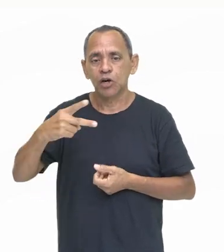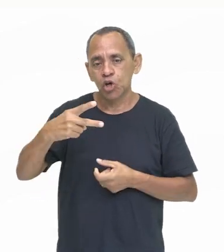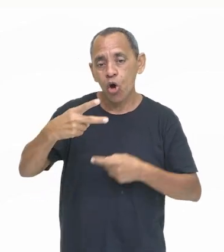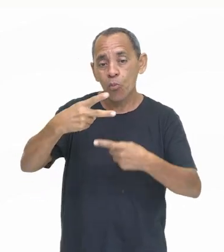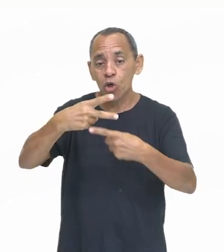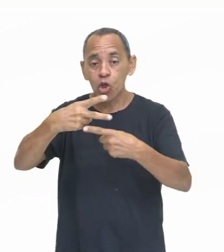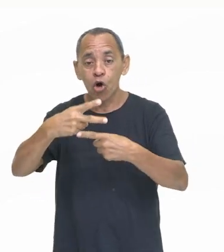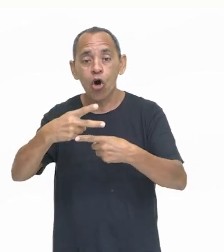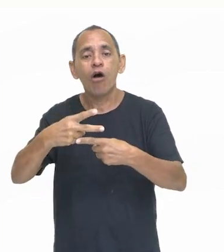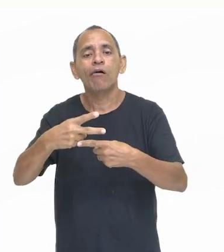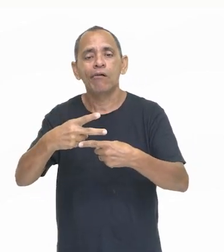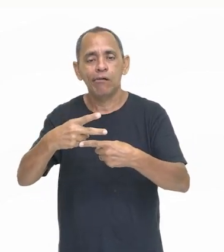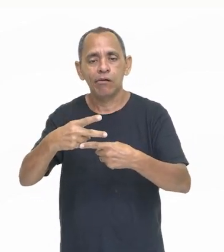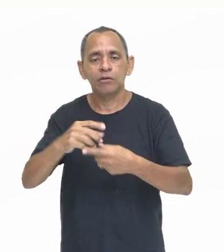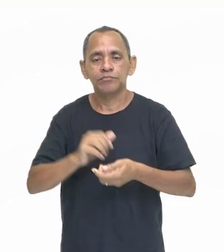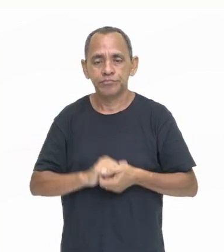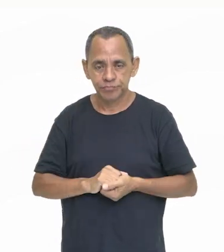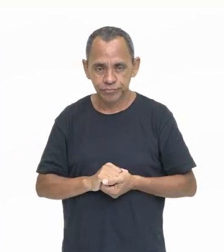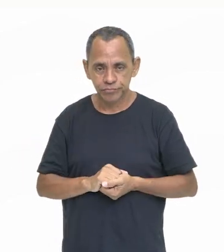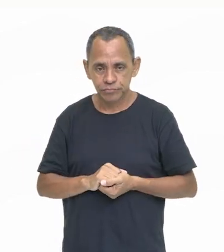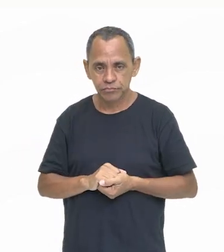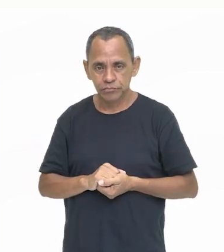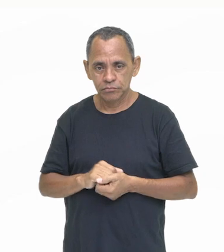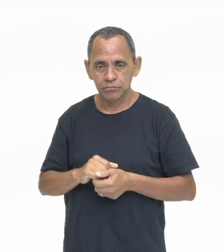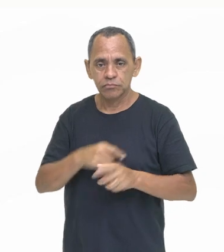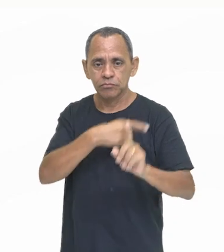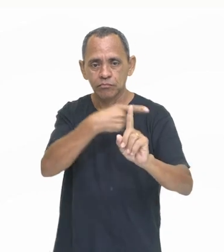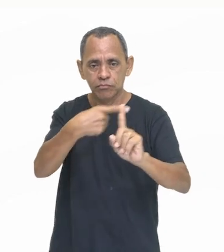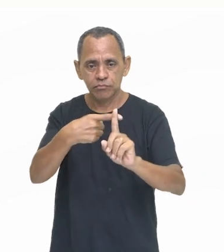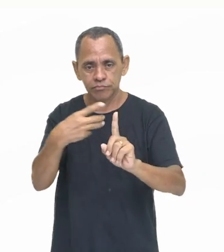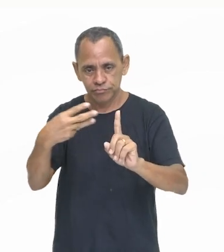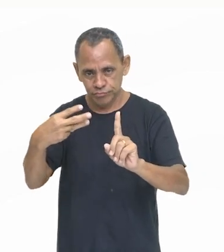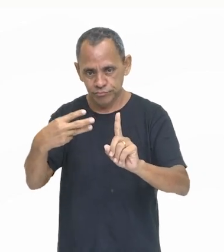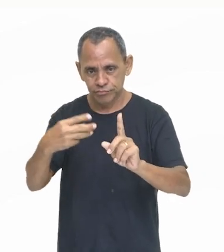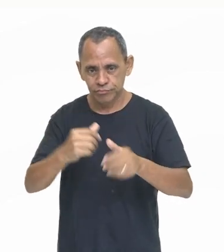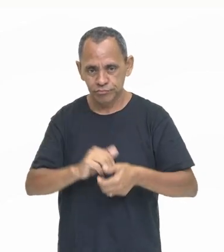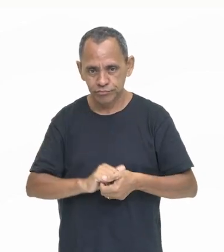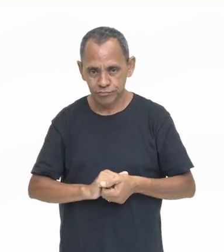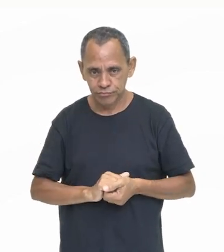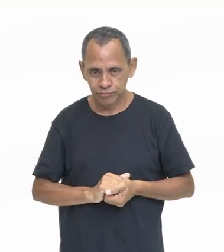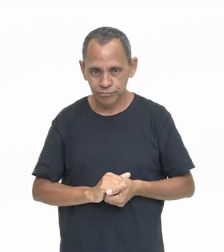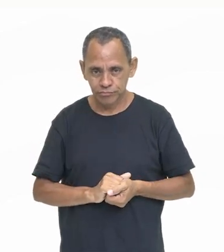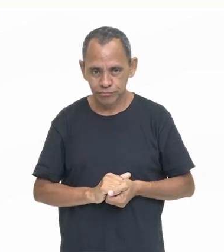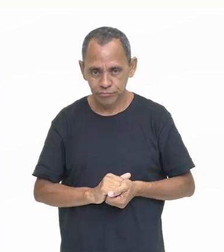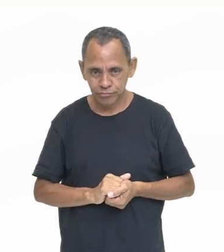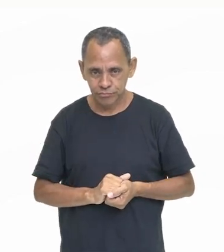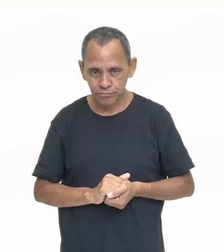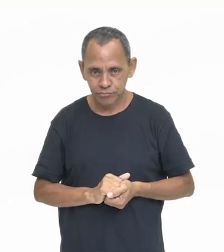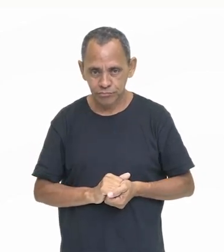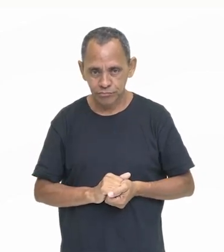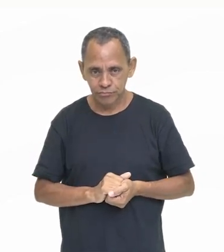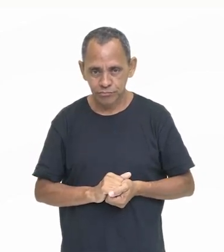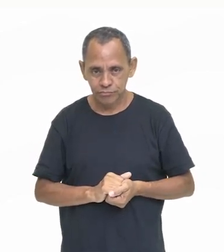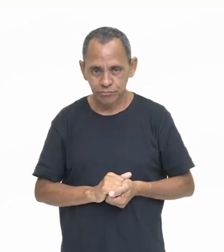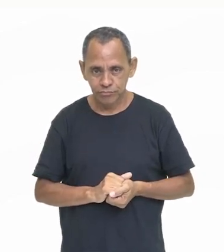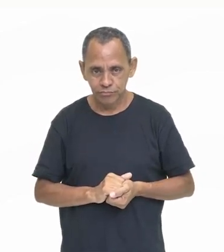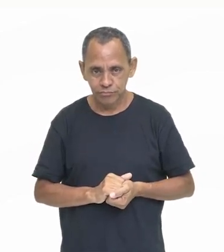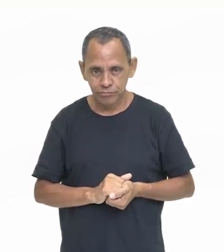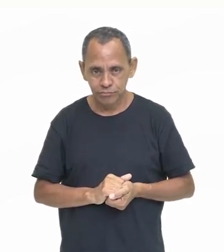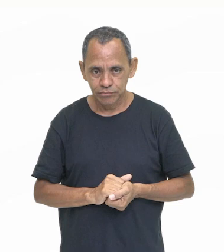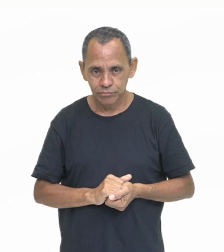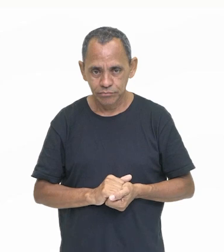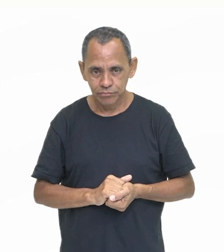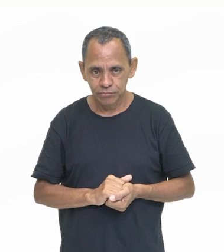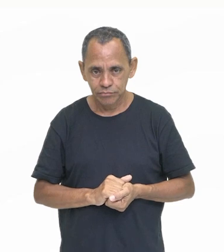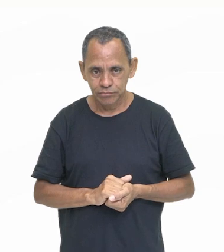Aliás, mais 3, né? Por menos 1 fica positivo. Então, x menor ou igual a 3 positivo. A gente